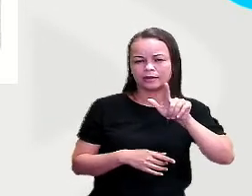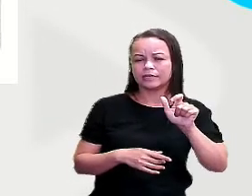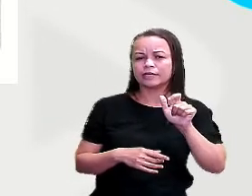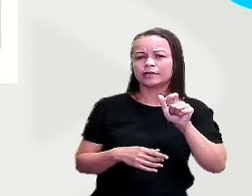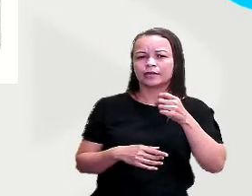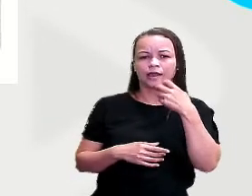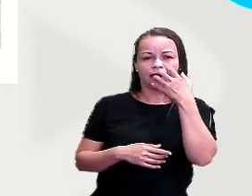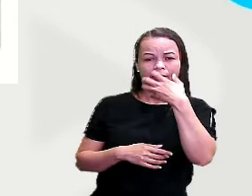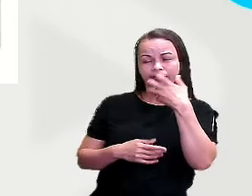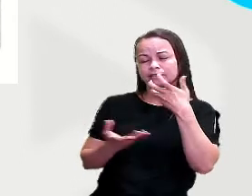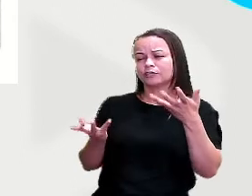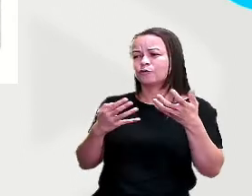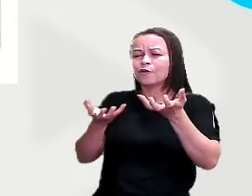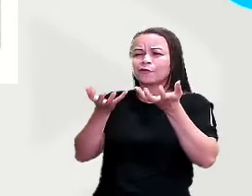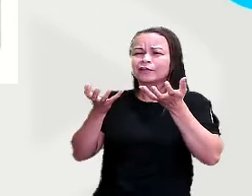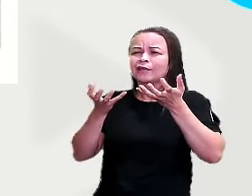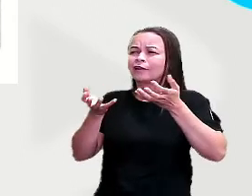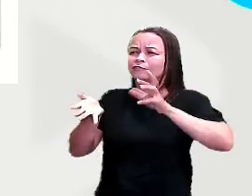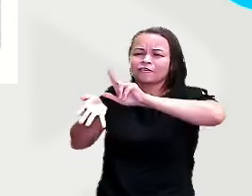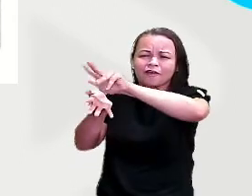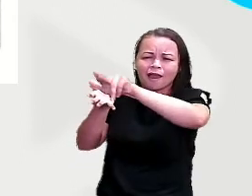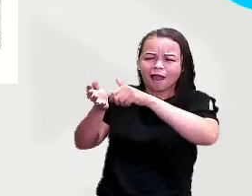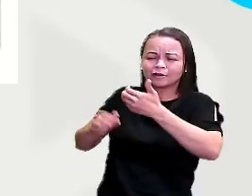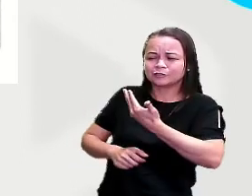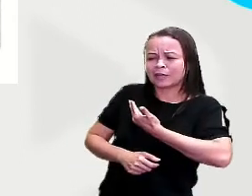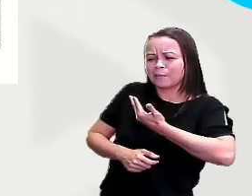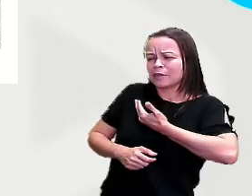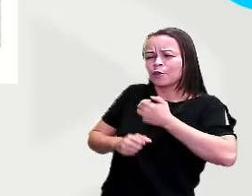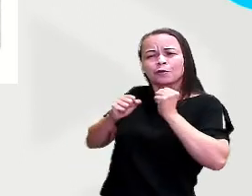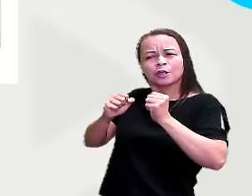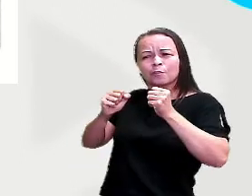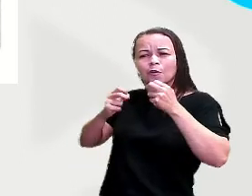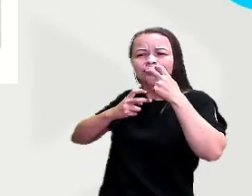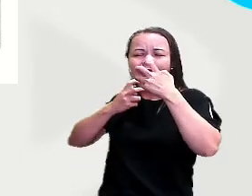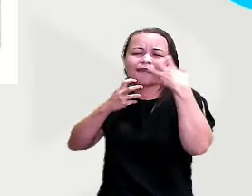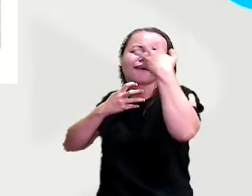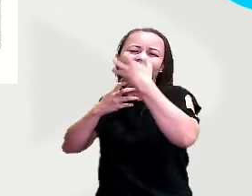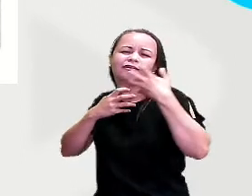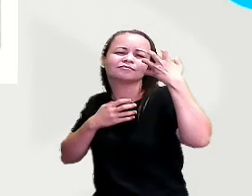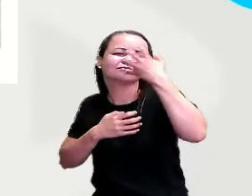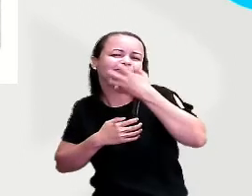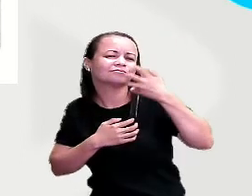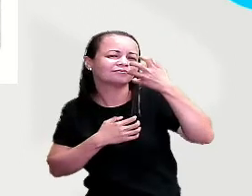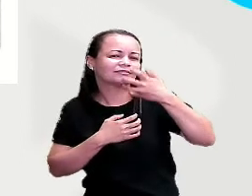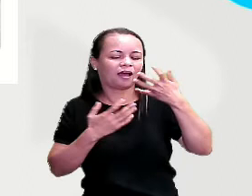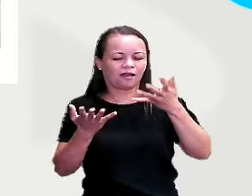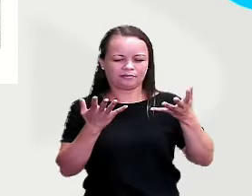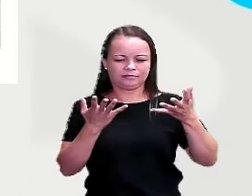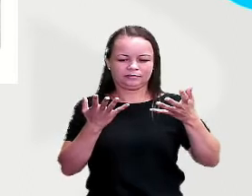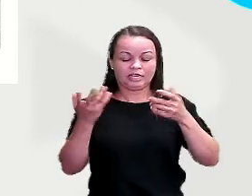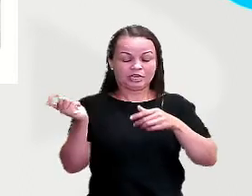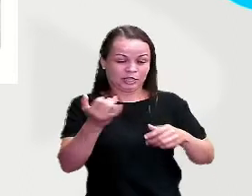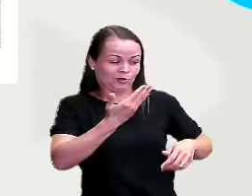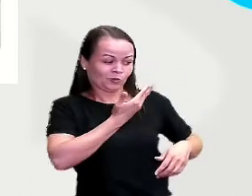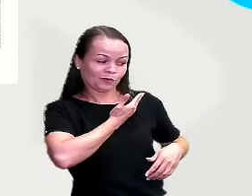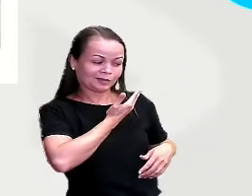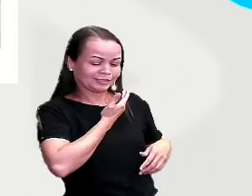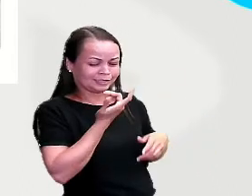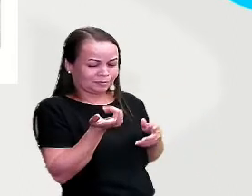de amigos e bem mais forte poder cantar. E ela cantando lá do jeitinho dela e os amigos dela.